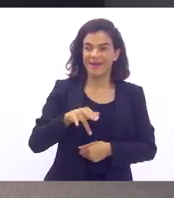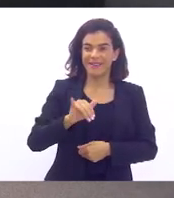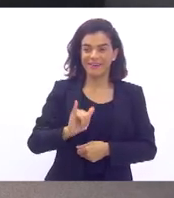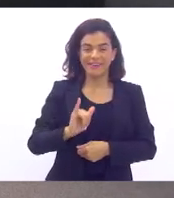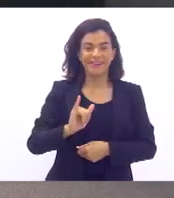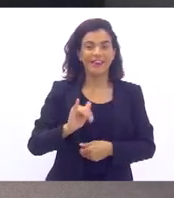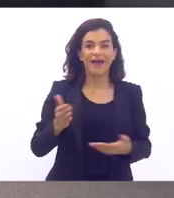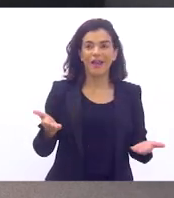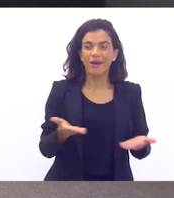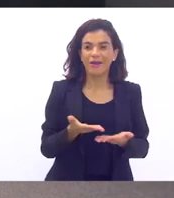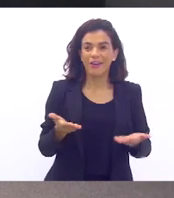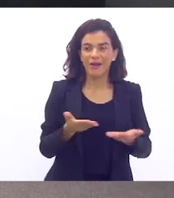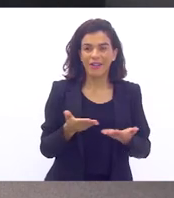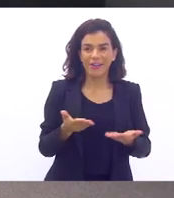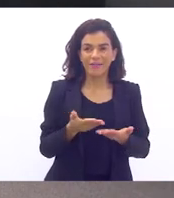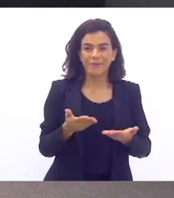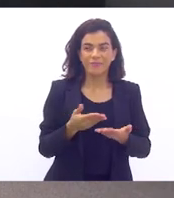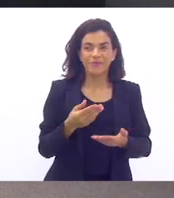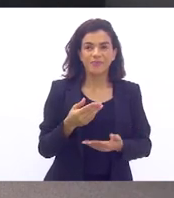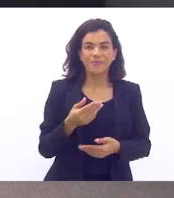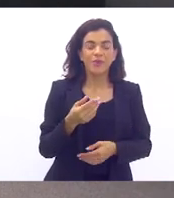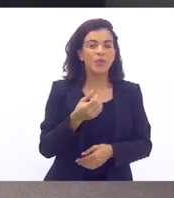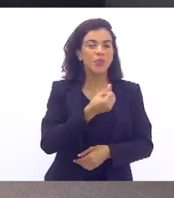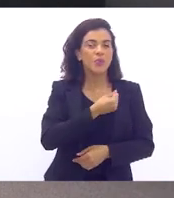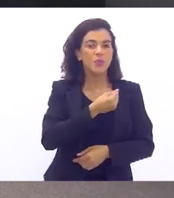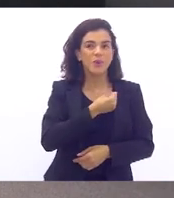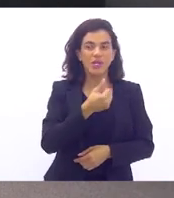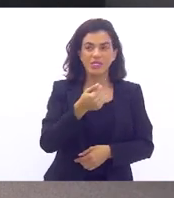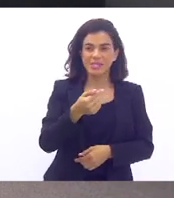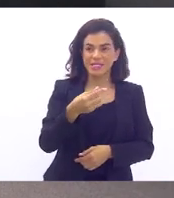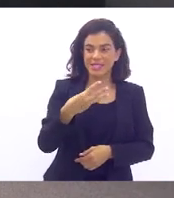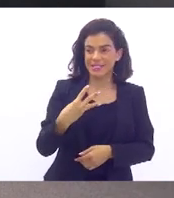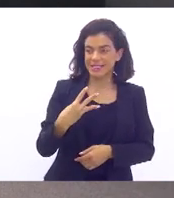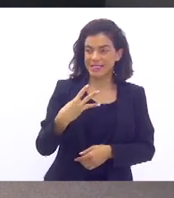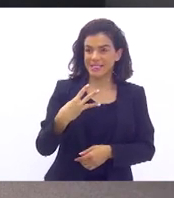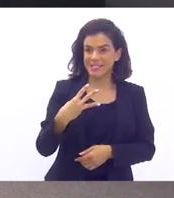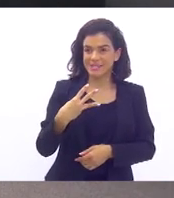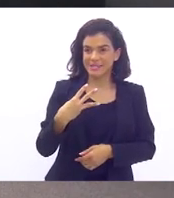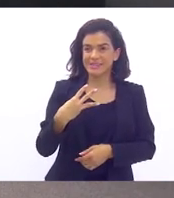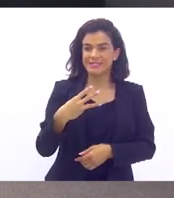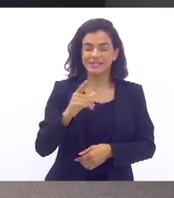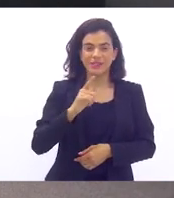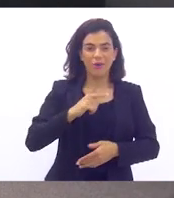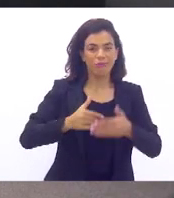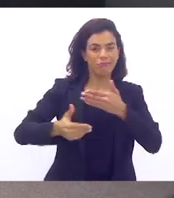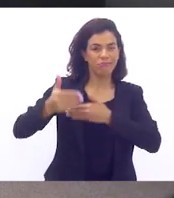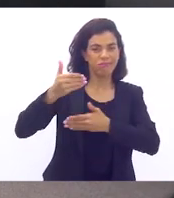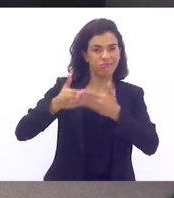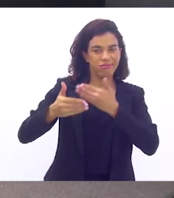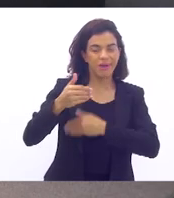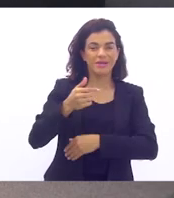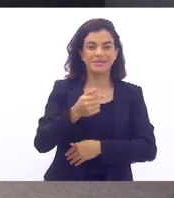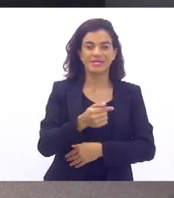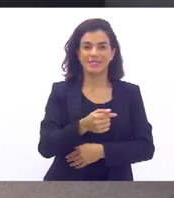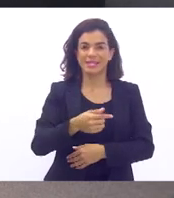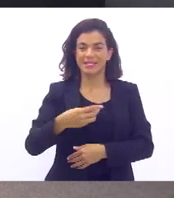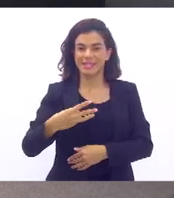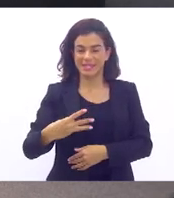essa é a autora da ideia Legislativa 70 de número 73 né o dia então a gente já teve 73